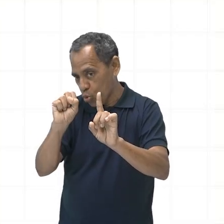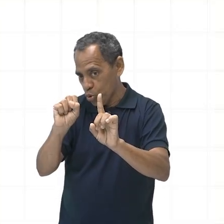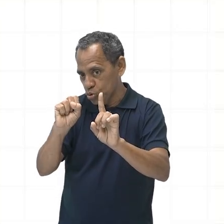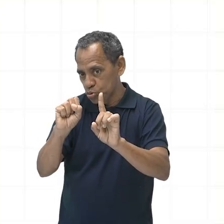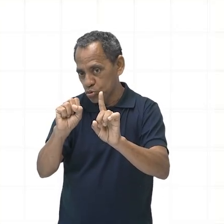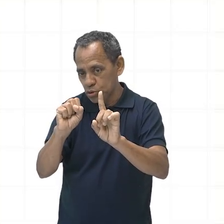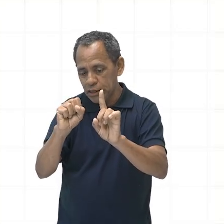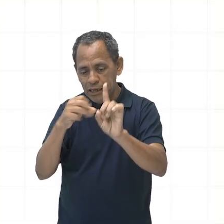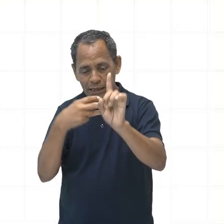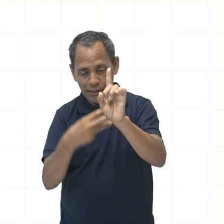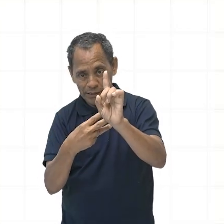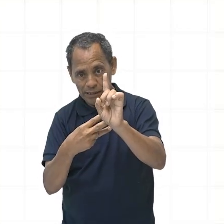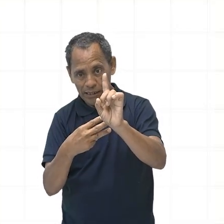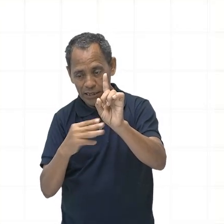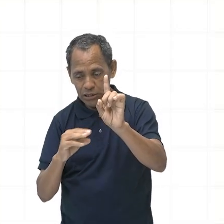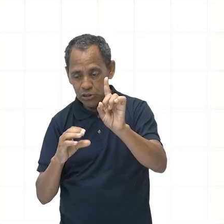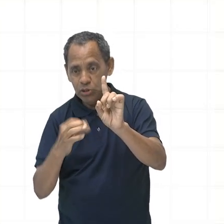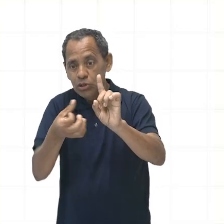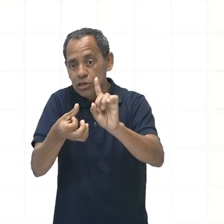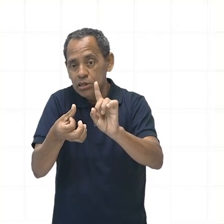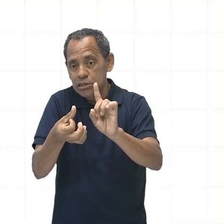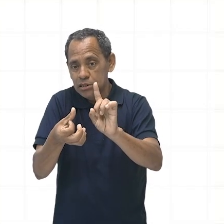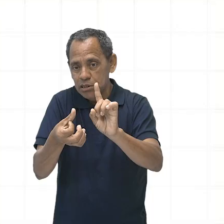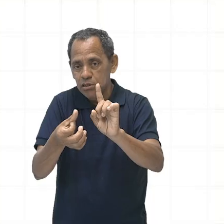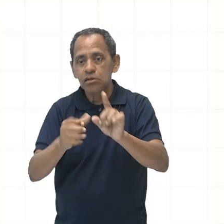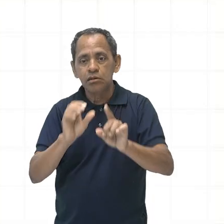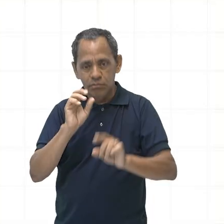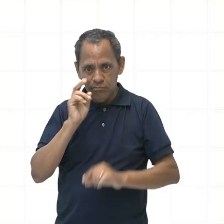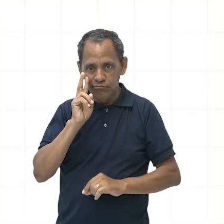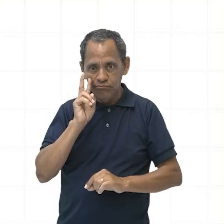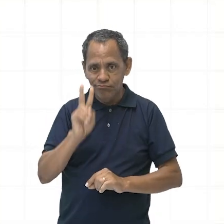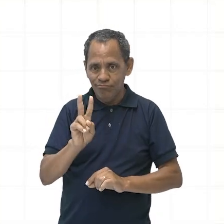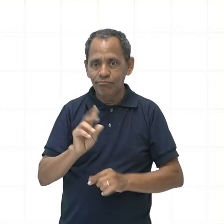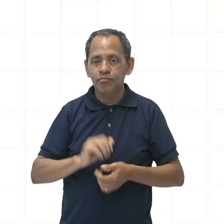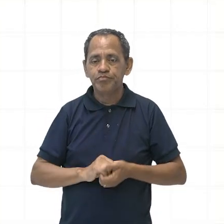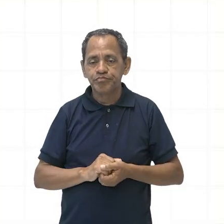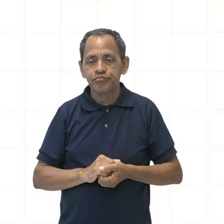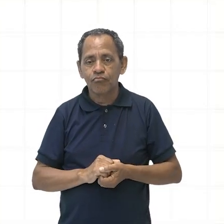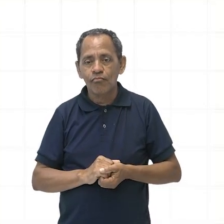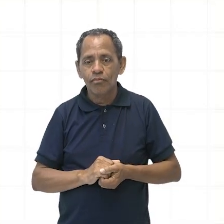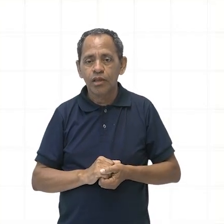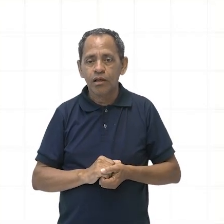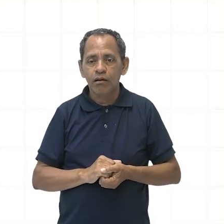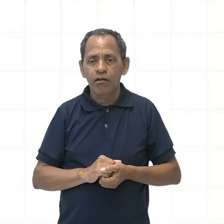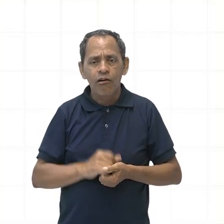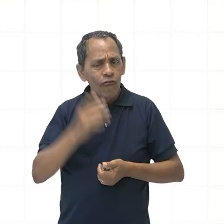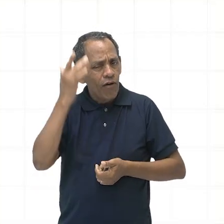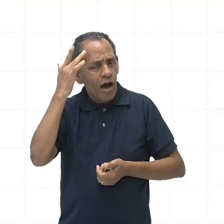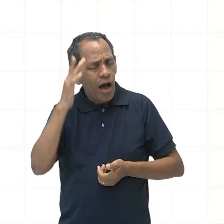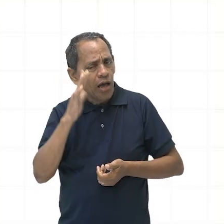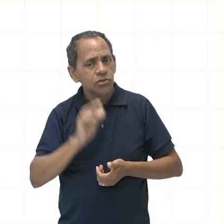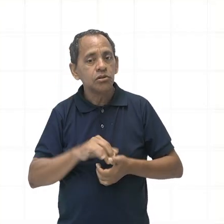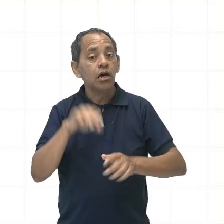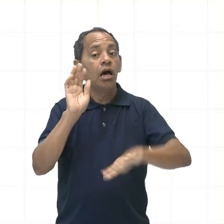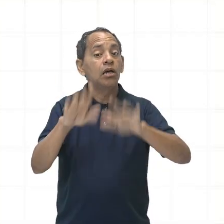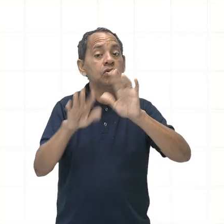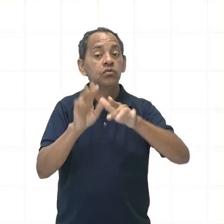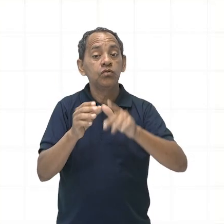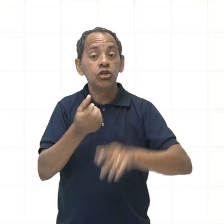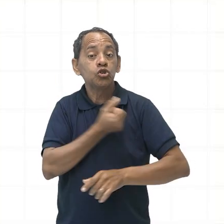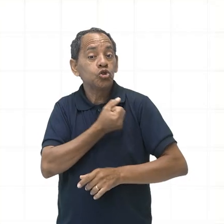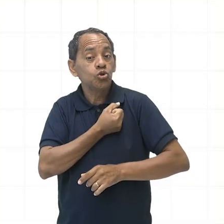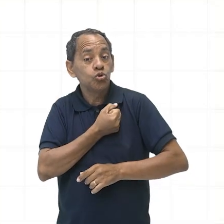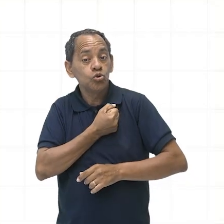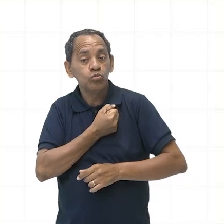dobrou. Mas, além disso, né, assim está fácil a gente ver que dobrou. Mas, às vezes, os números das medidas não